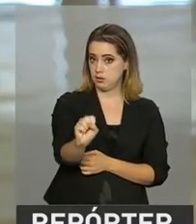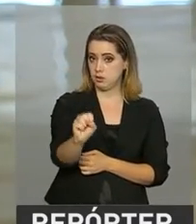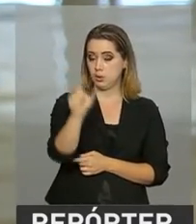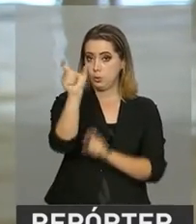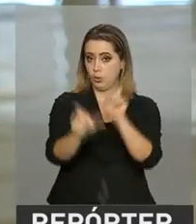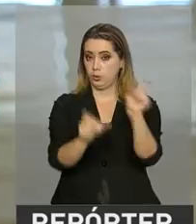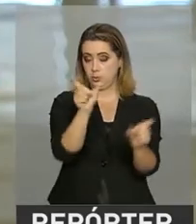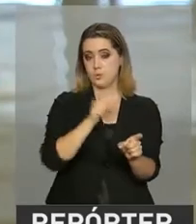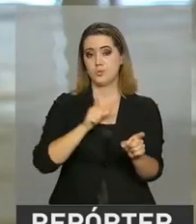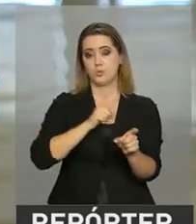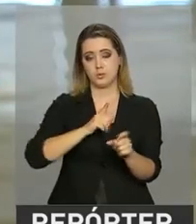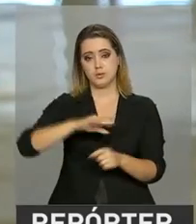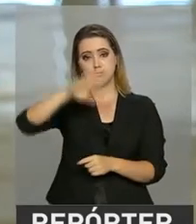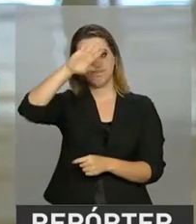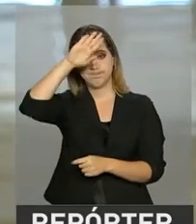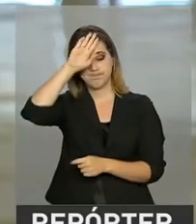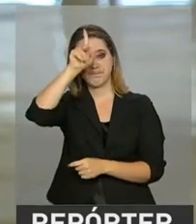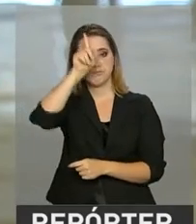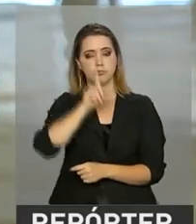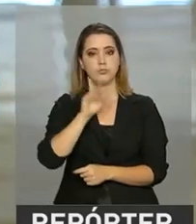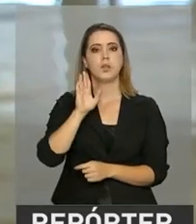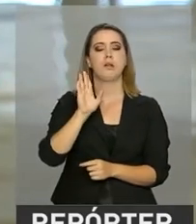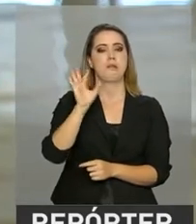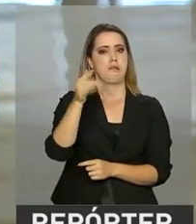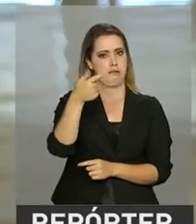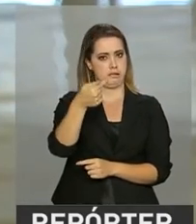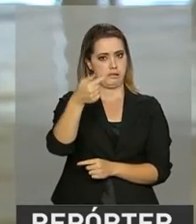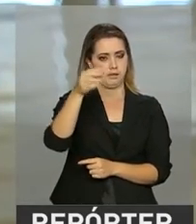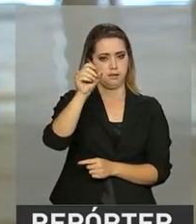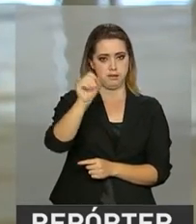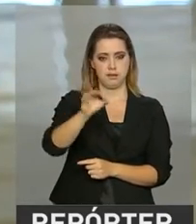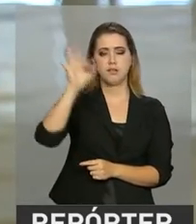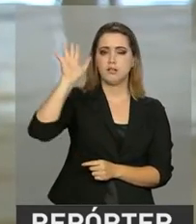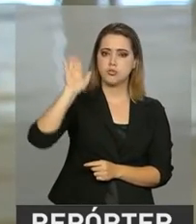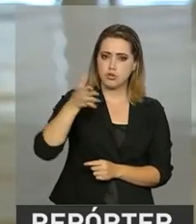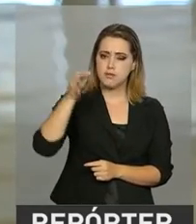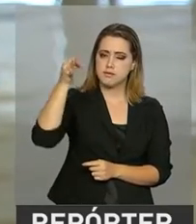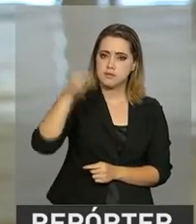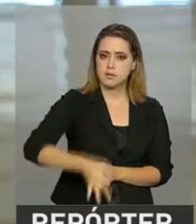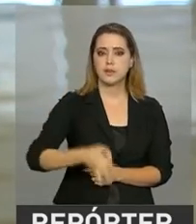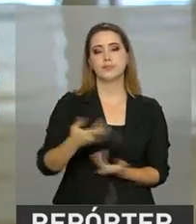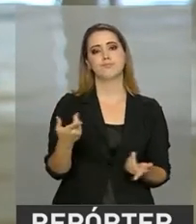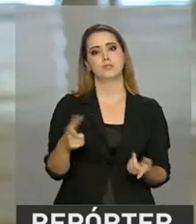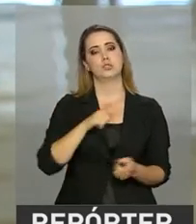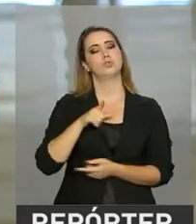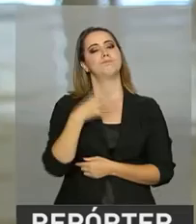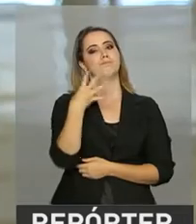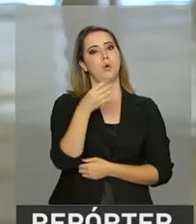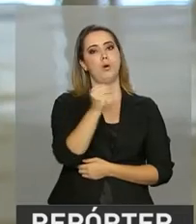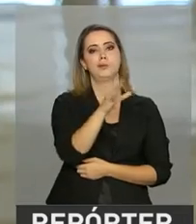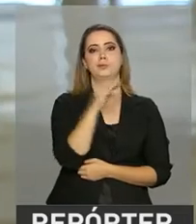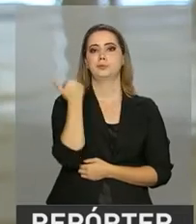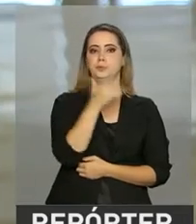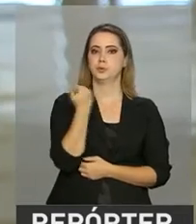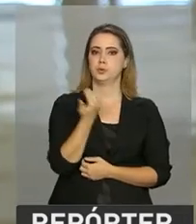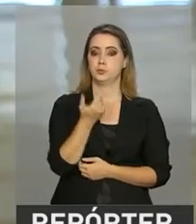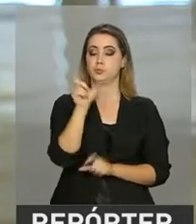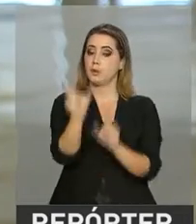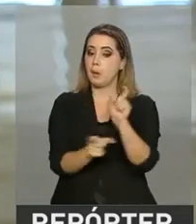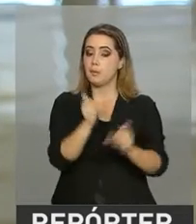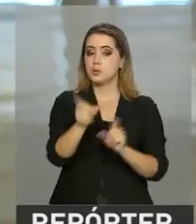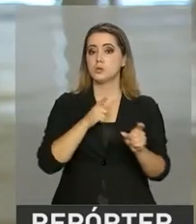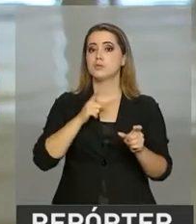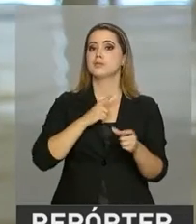amarela desses 70 foram confirmados sendo 40 mortes pessoas que vivem em área de risco de